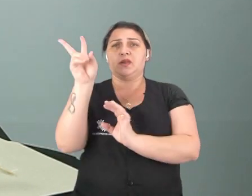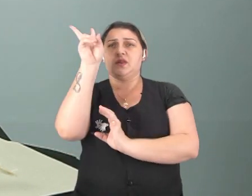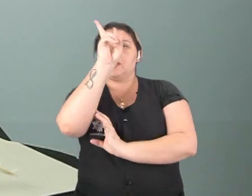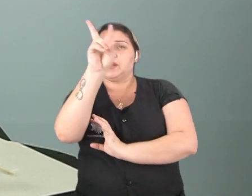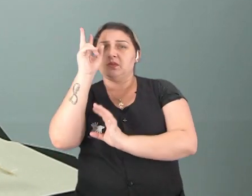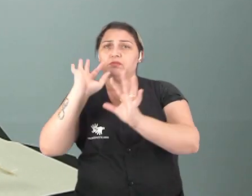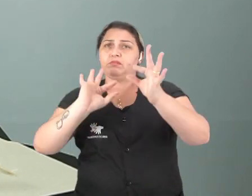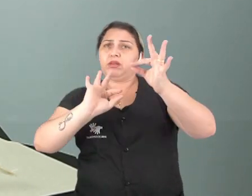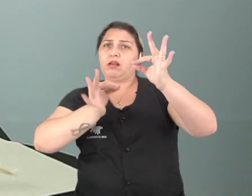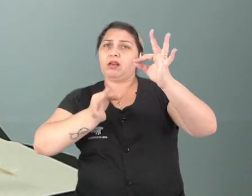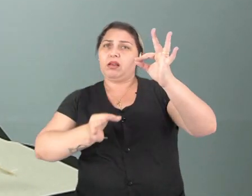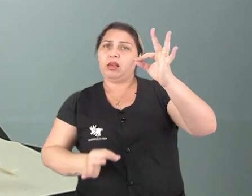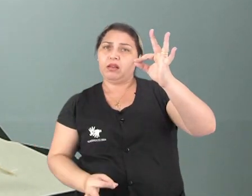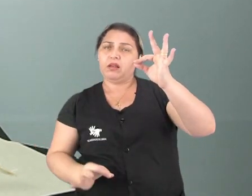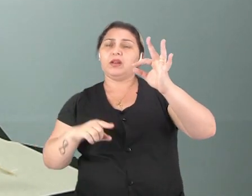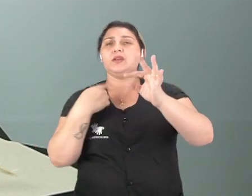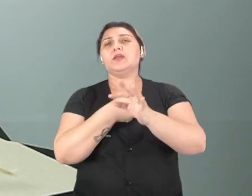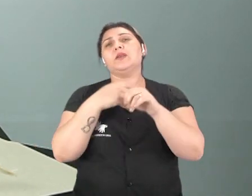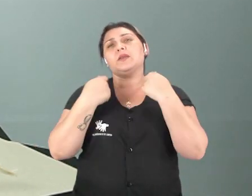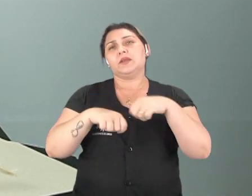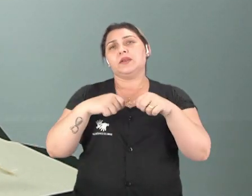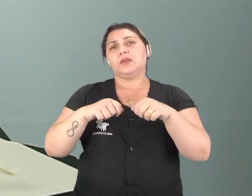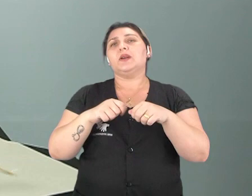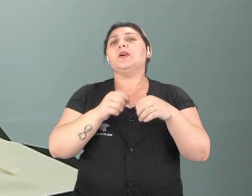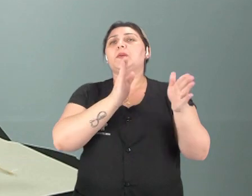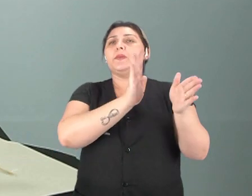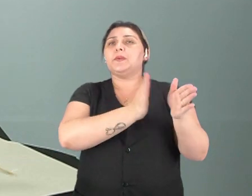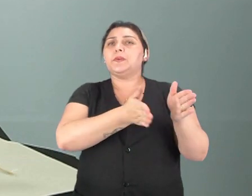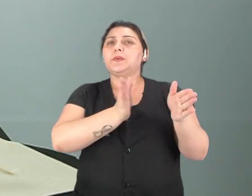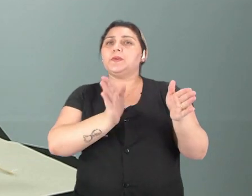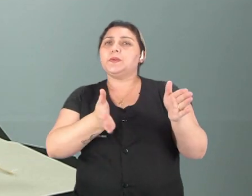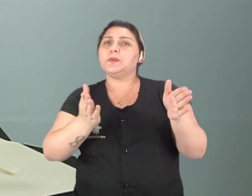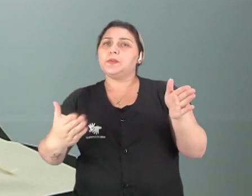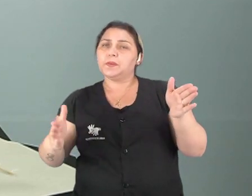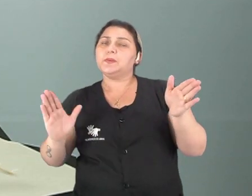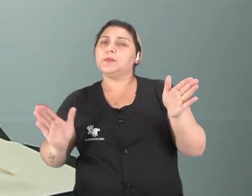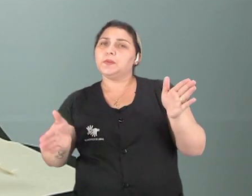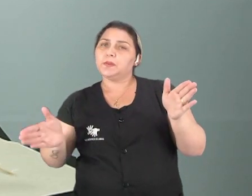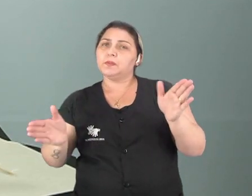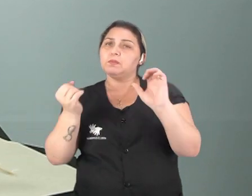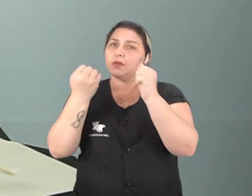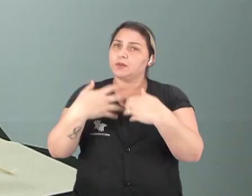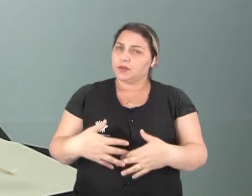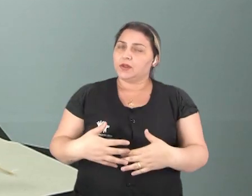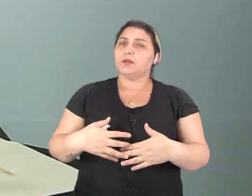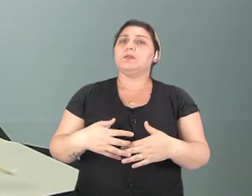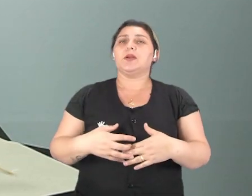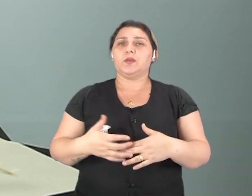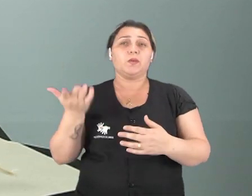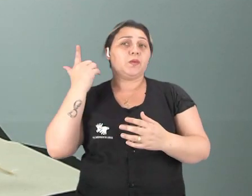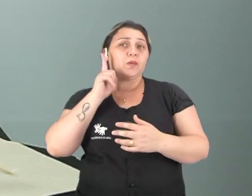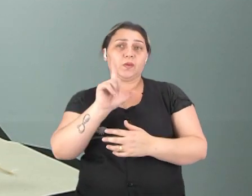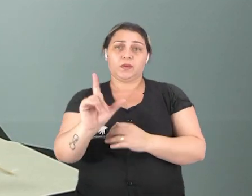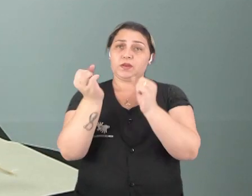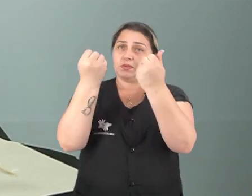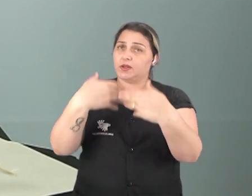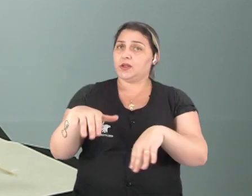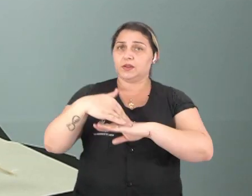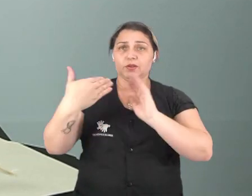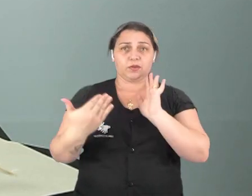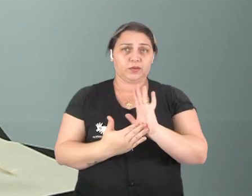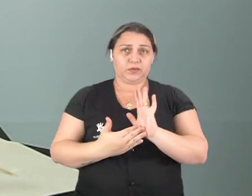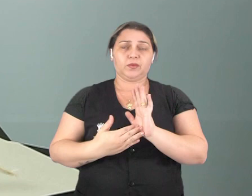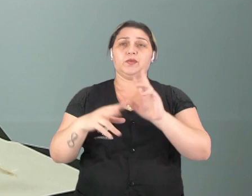é longa, né? Nós temos que dividir em capítulos e capítulos e capítulos para dar conta, né, de